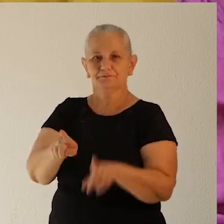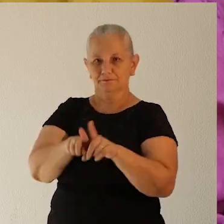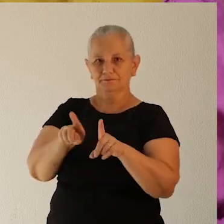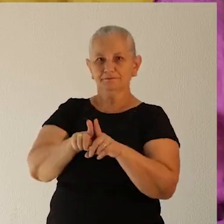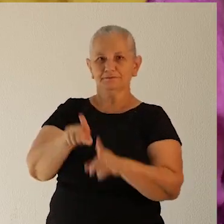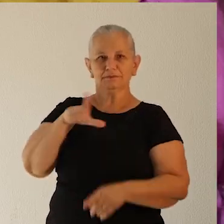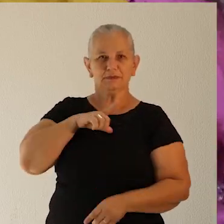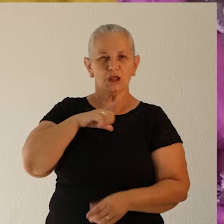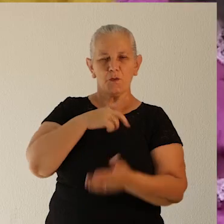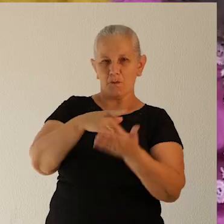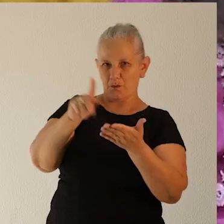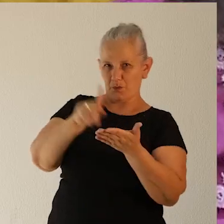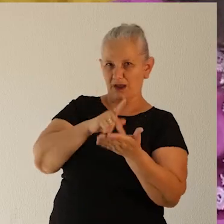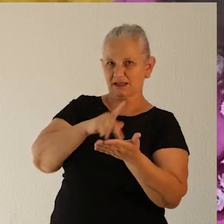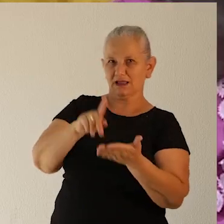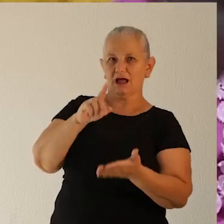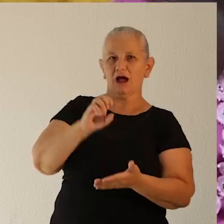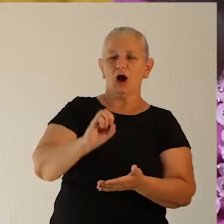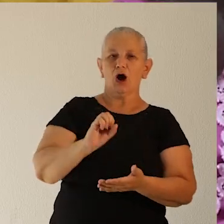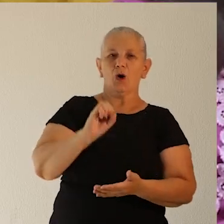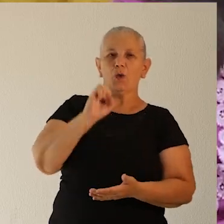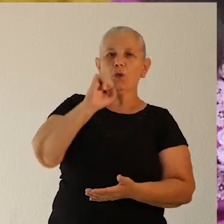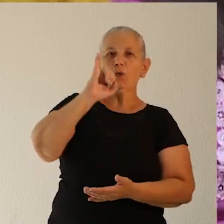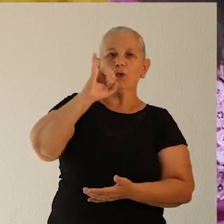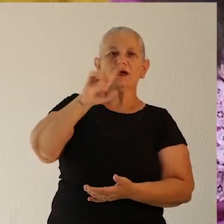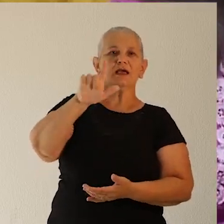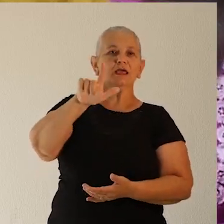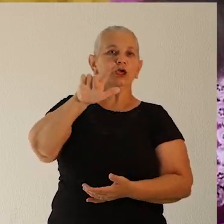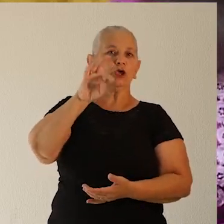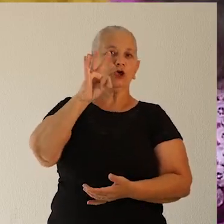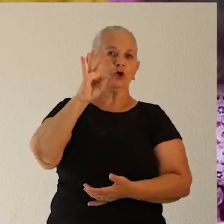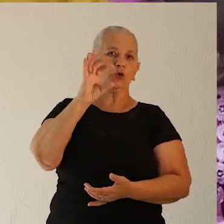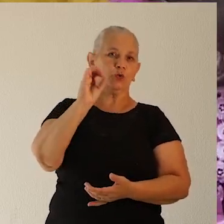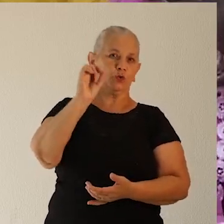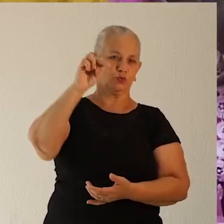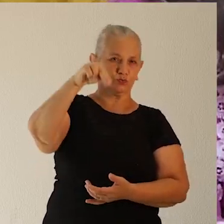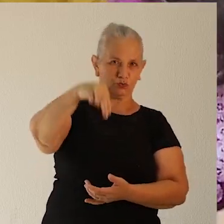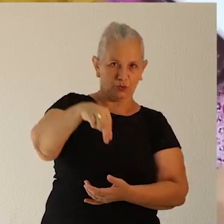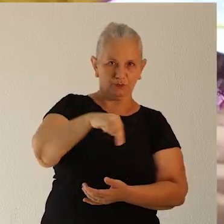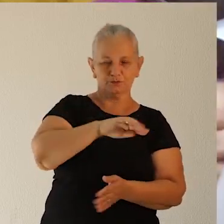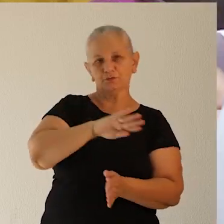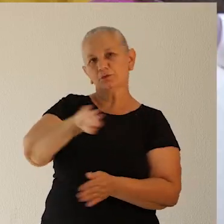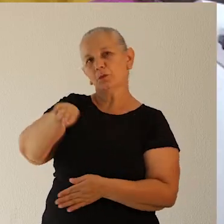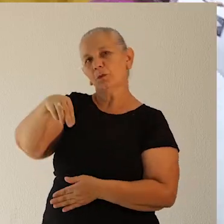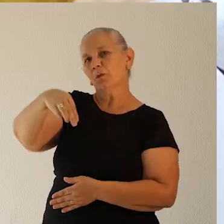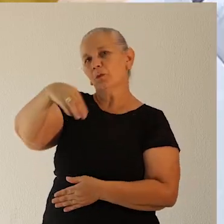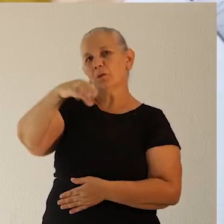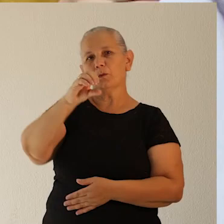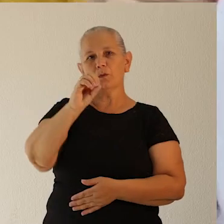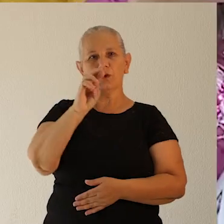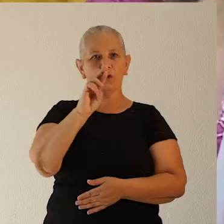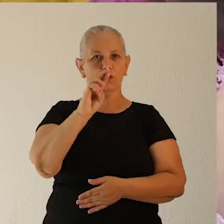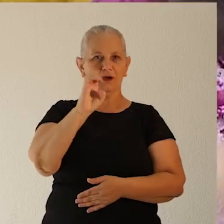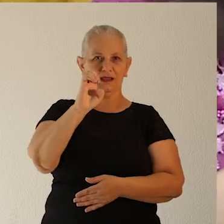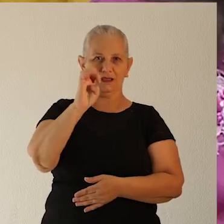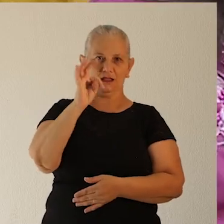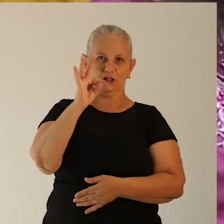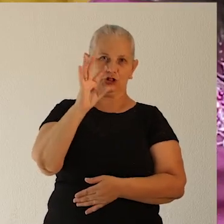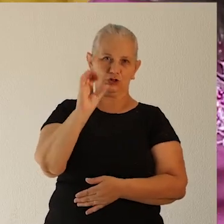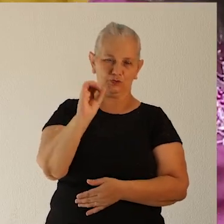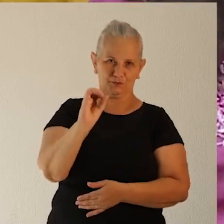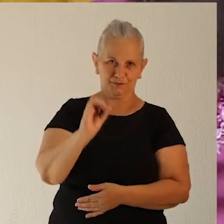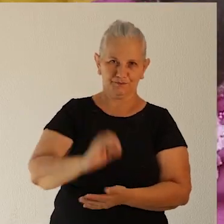Moreto. Seu Milton Moreto... Eduardo está mostrando o livro do seu Milton Moreto. É um livro azul, com uma paisagem, com